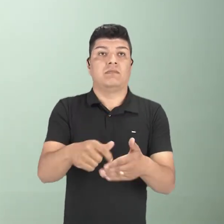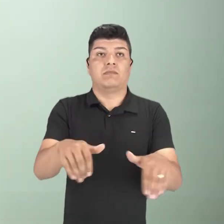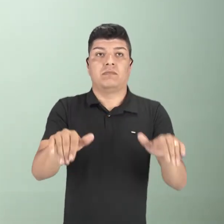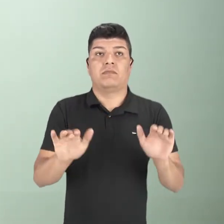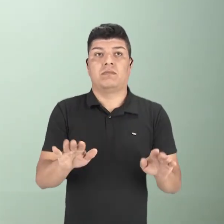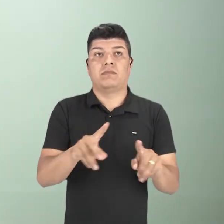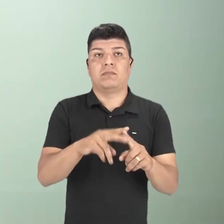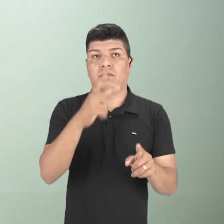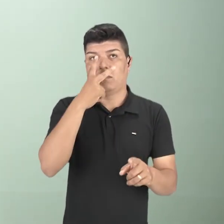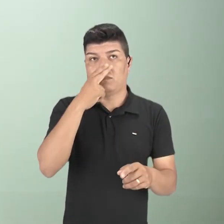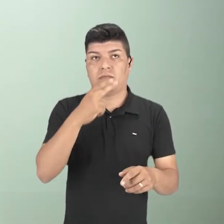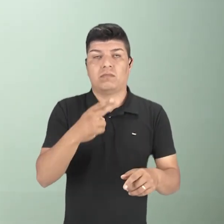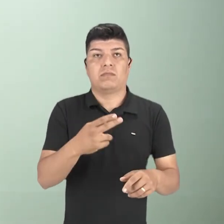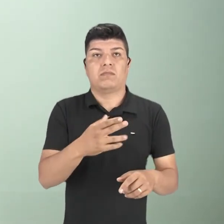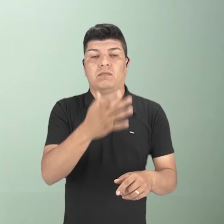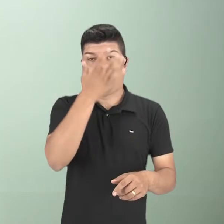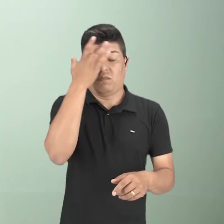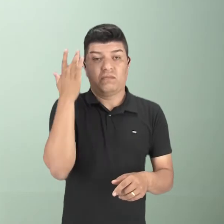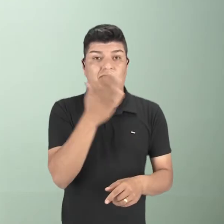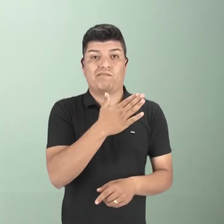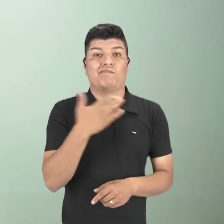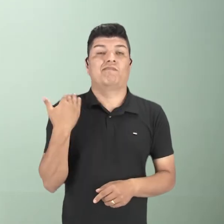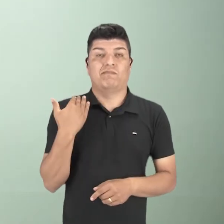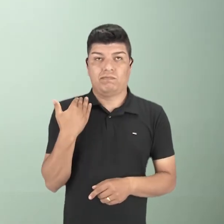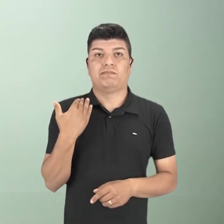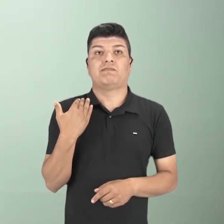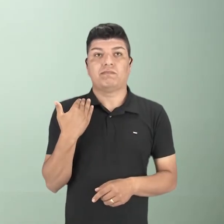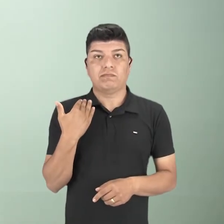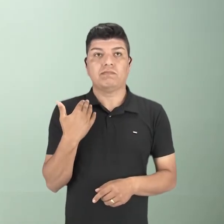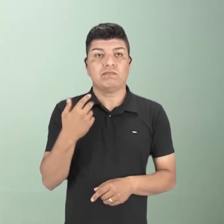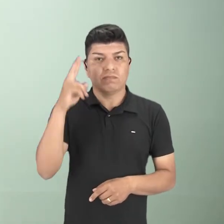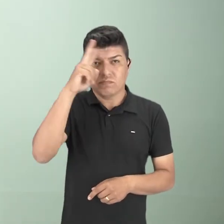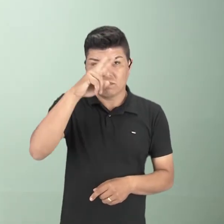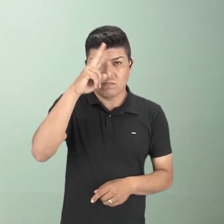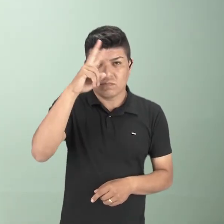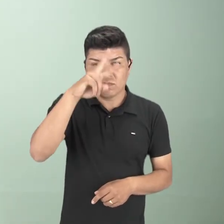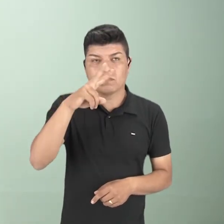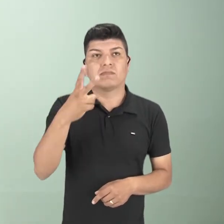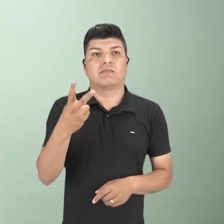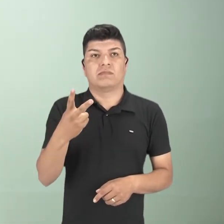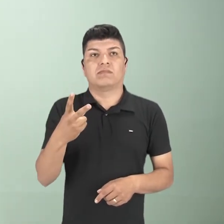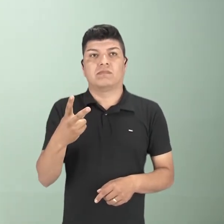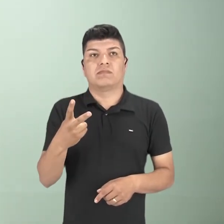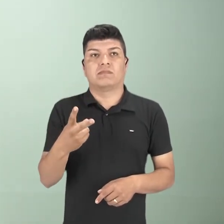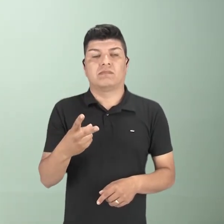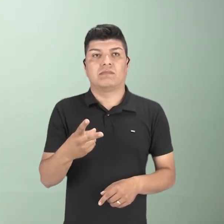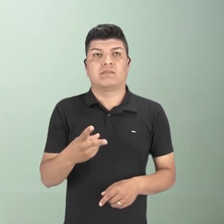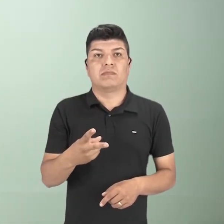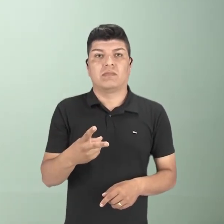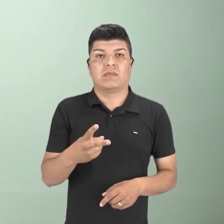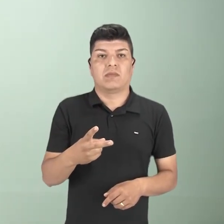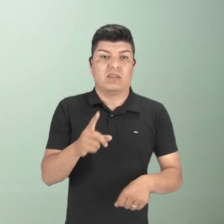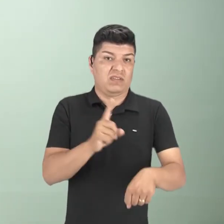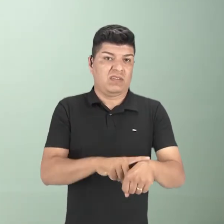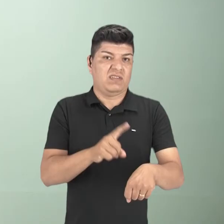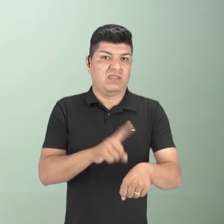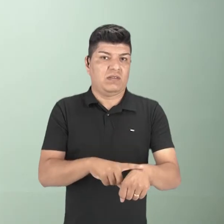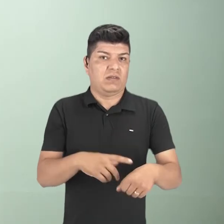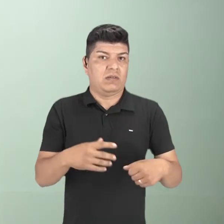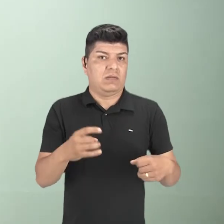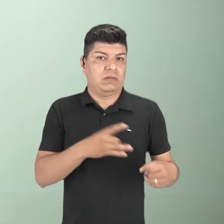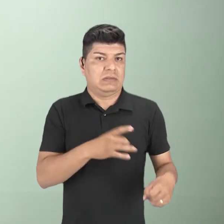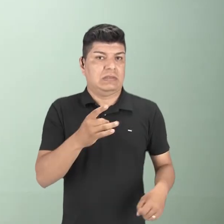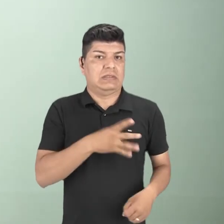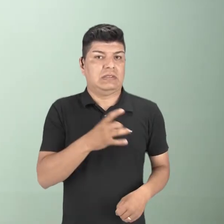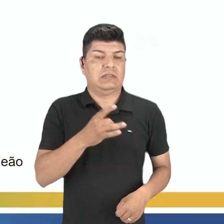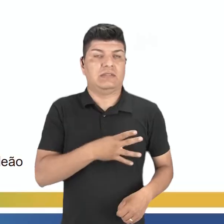onde guilhotinaram muitas pessoas, tá bom, pessoal? Frise bem esse ponto, que é o chamado período de terror. Continuando aí,